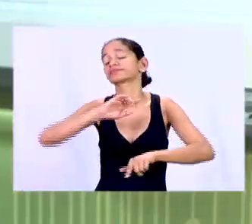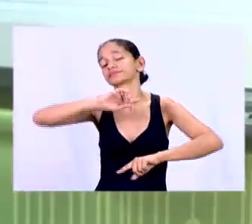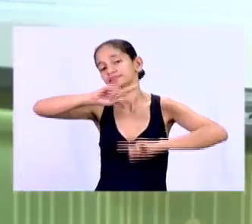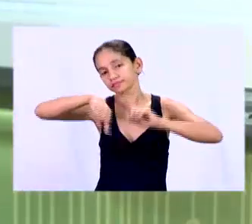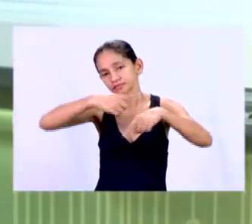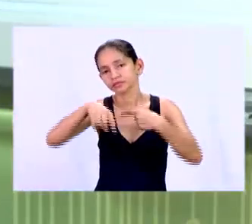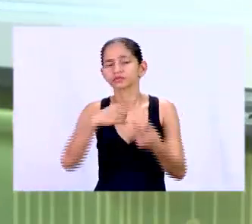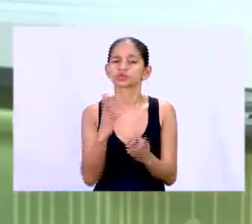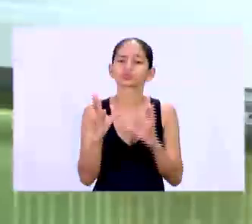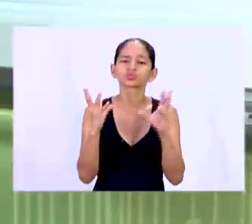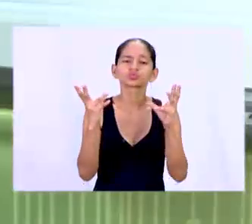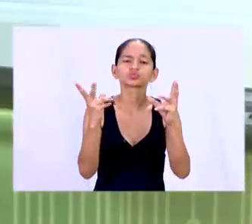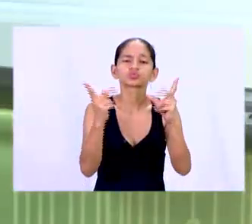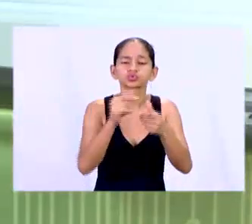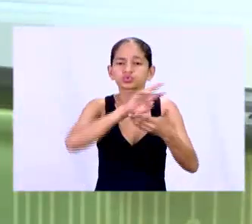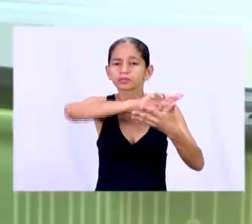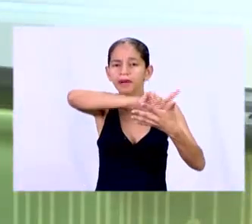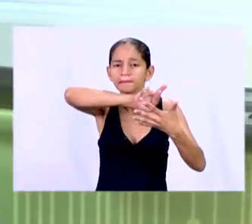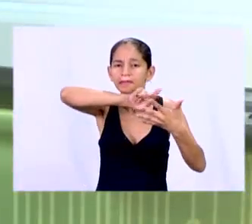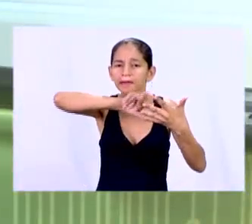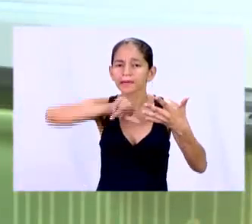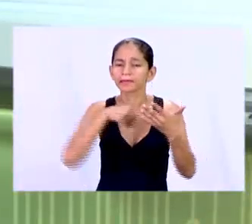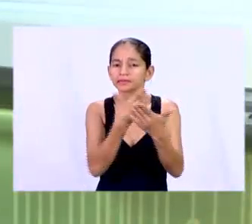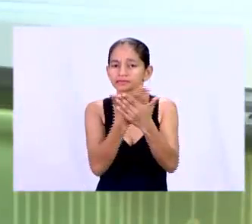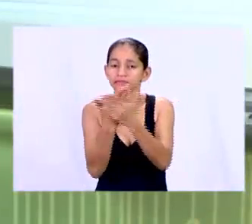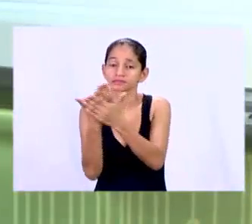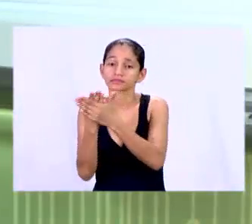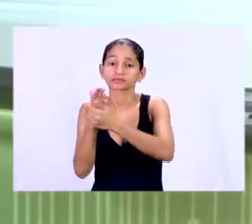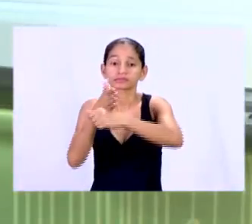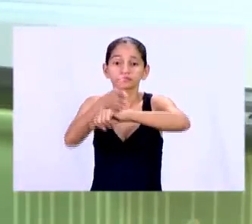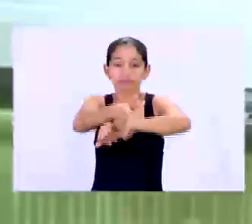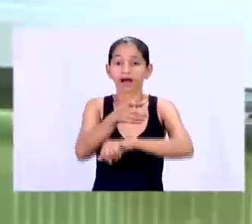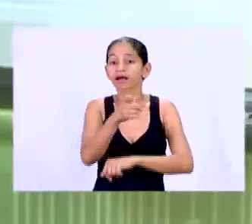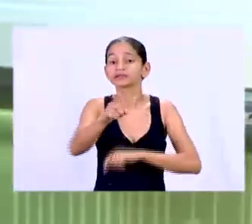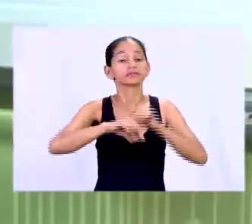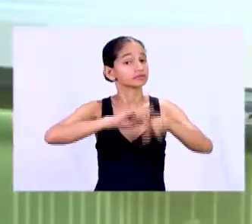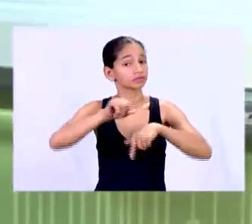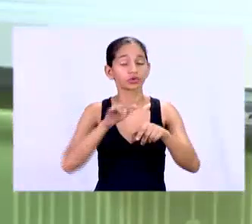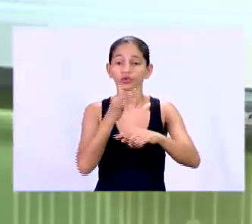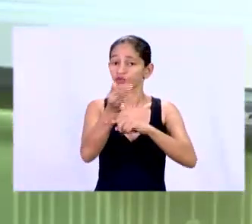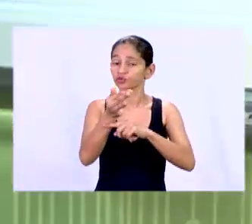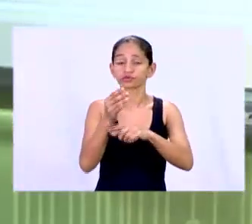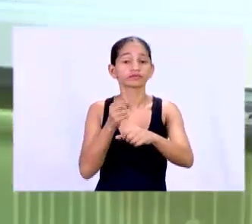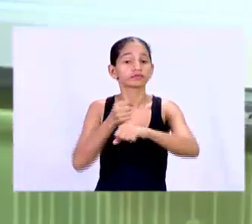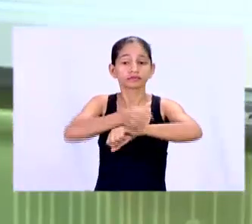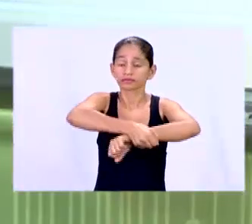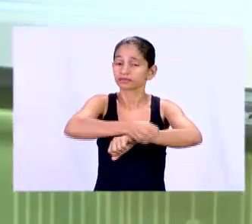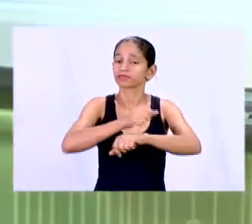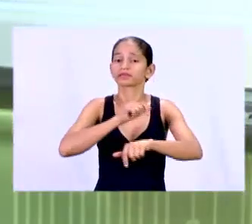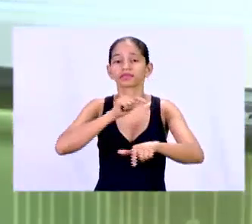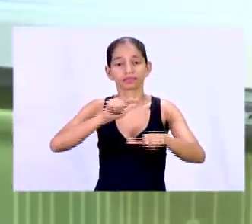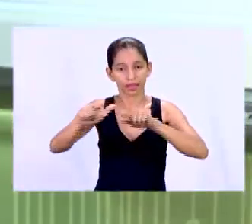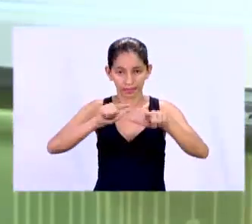as habilidades e competências necessárias para ir para o campo de trabalho. Então, você vai com